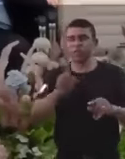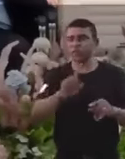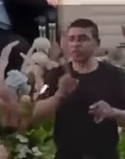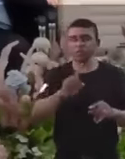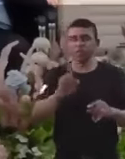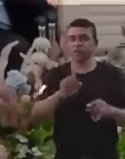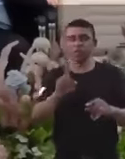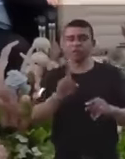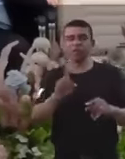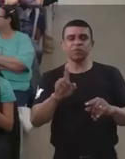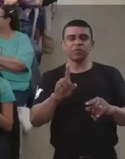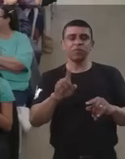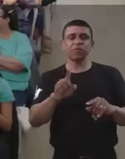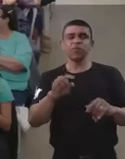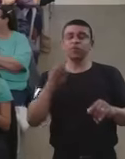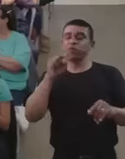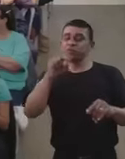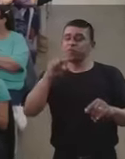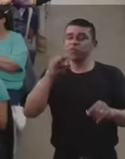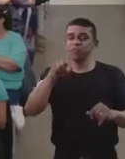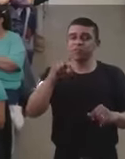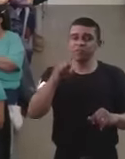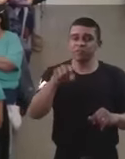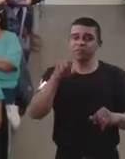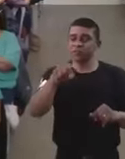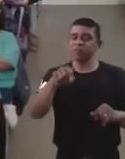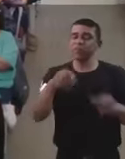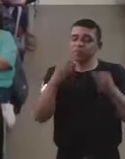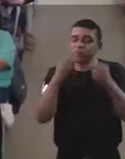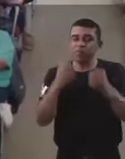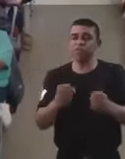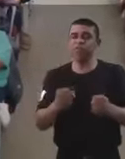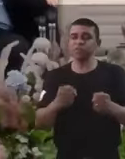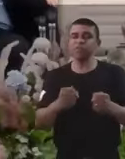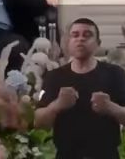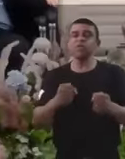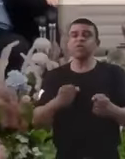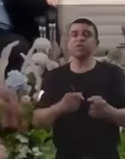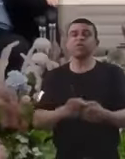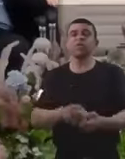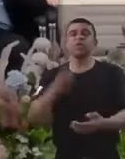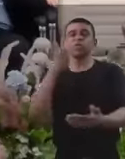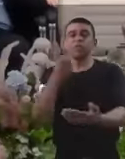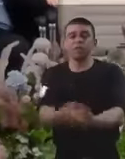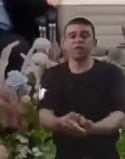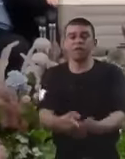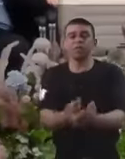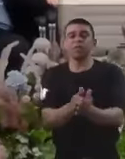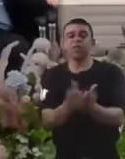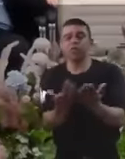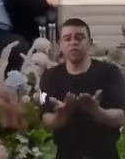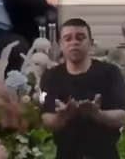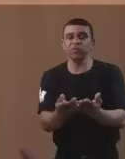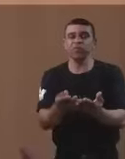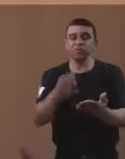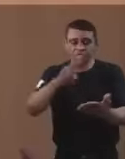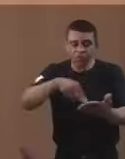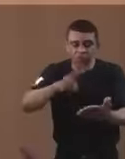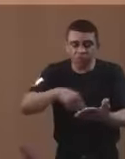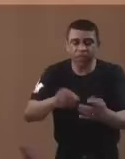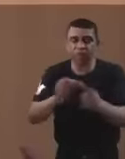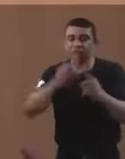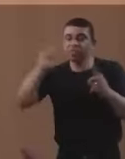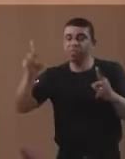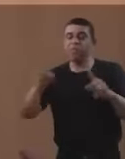tinha como pagar um livro teológico, mas preferiu encher o bucho de pizza ao invés de alimentar